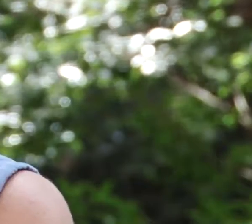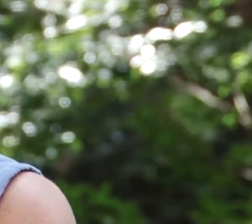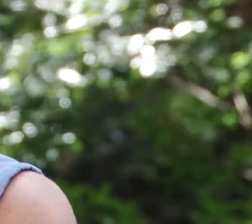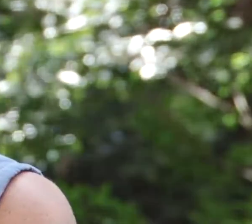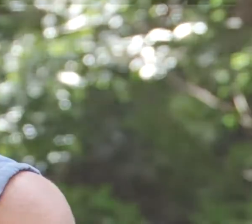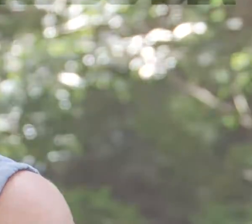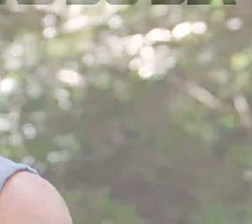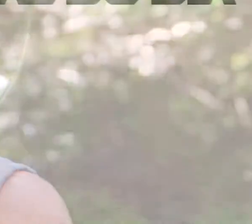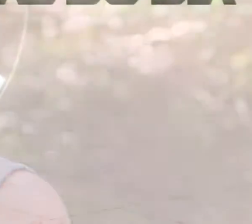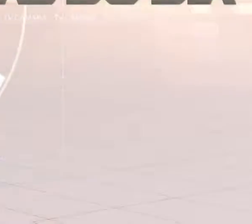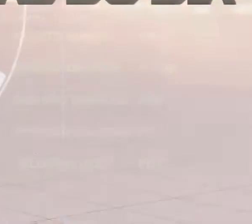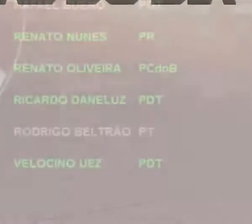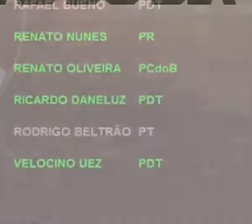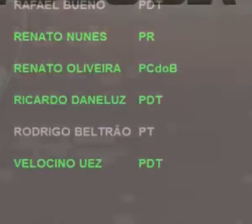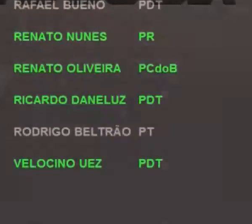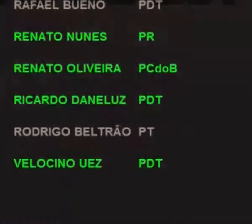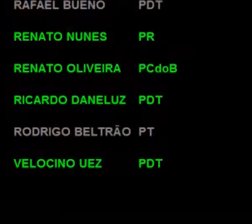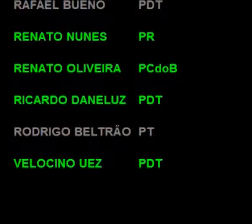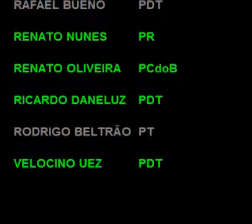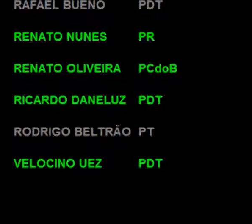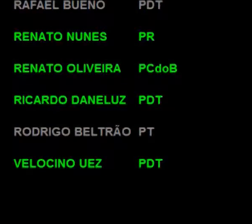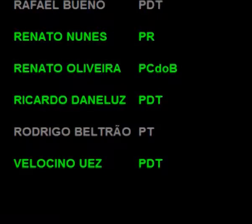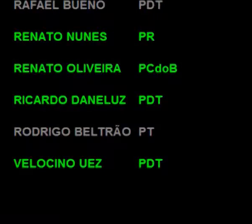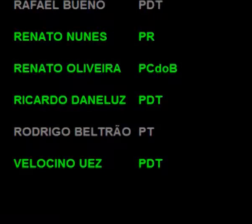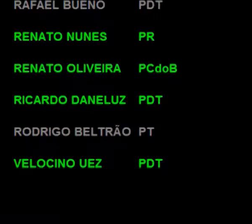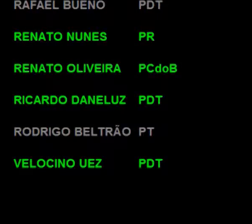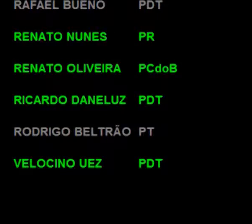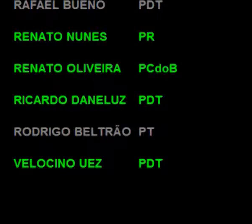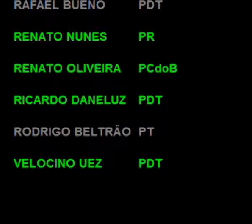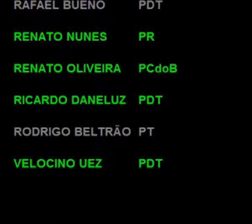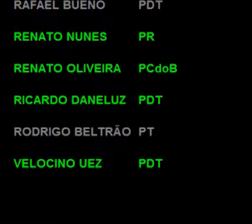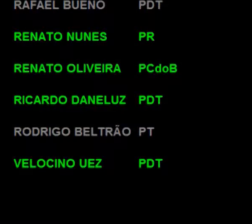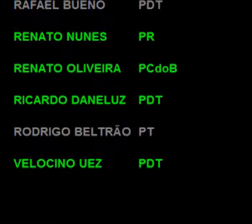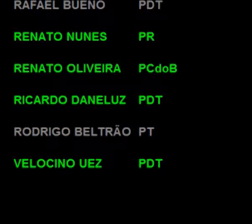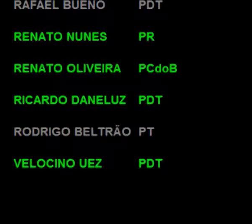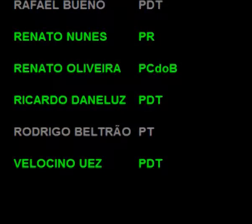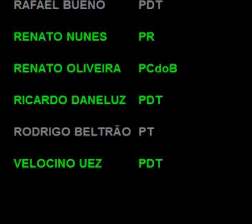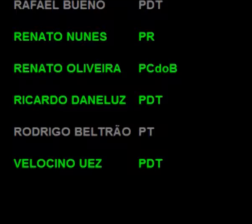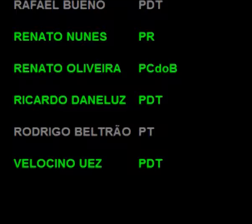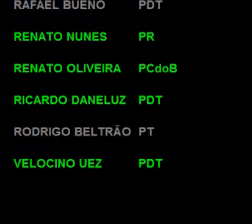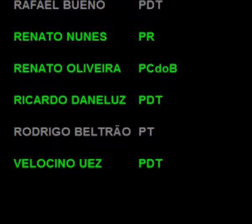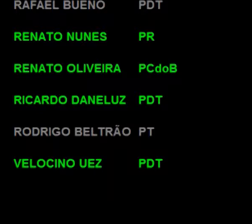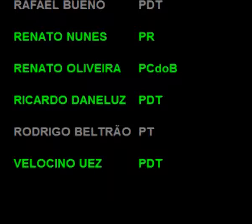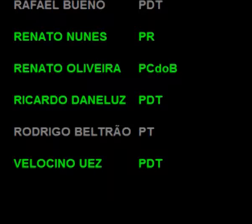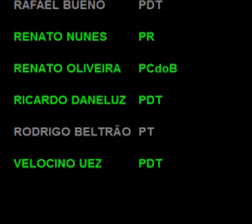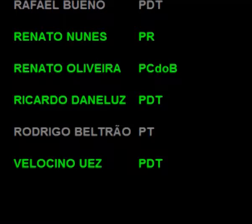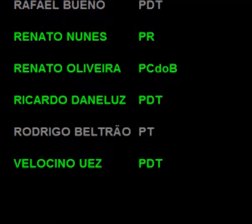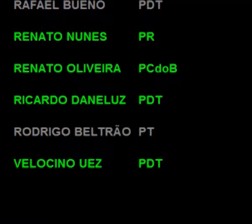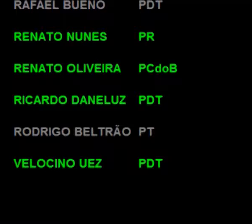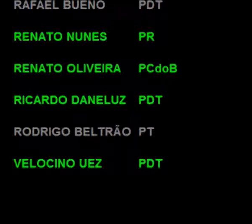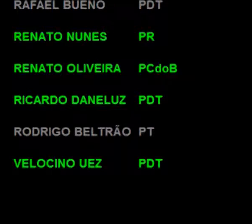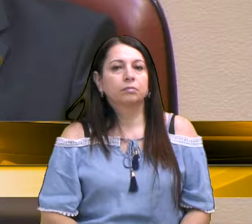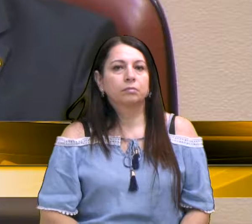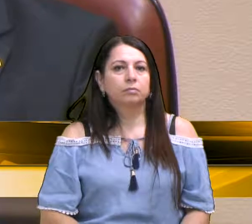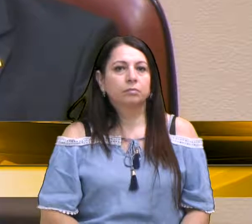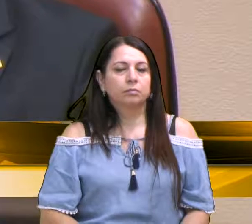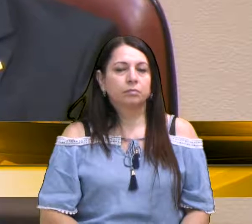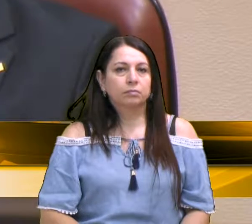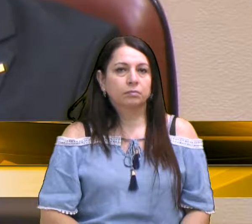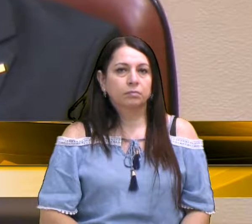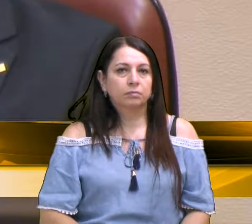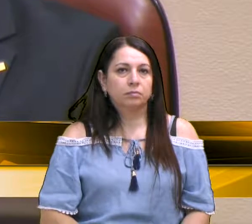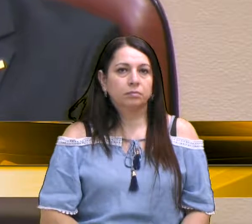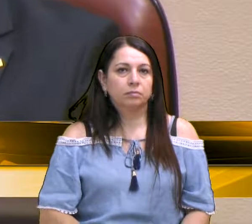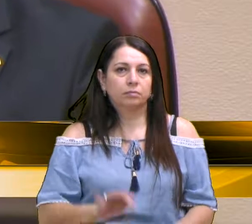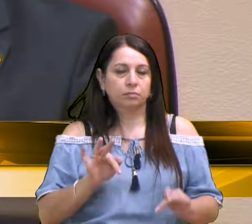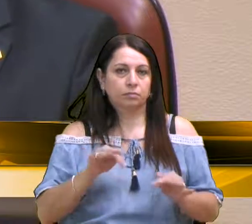os detalhes. O objetivo do documento aprovado pelo Legislativo é ter informações e mais